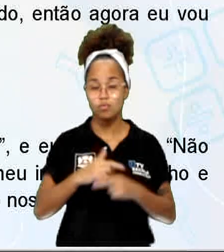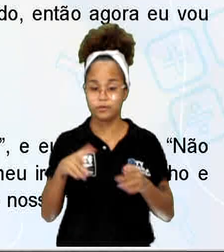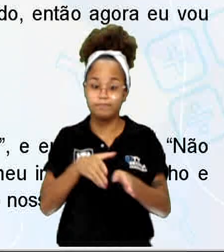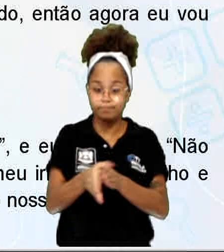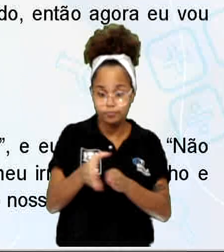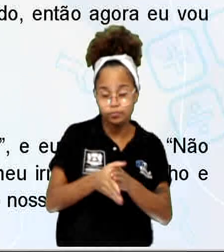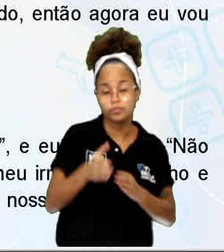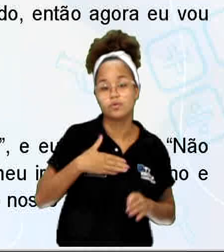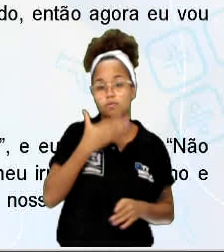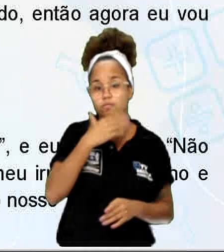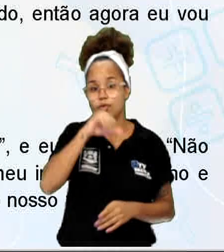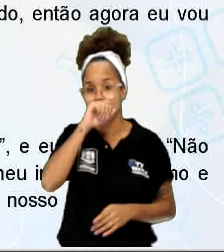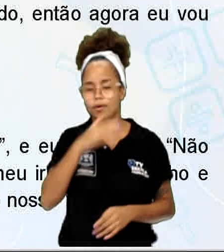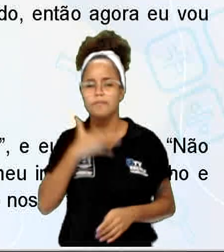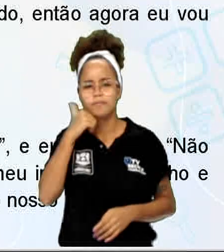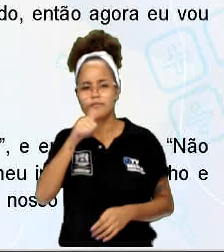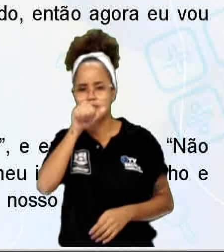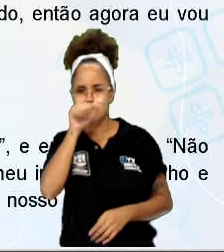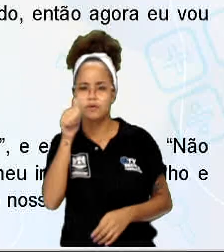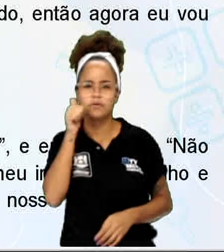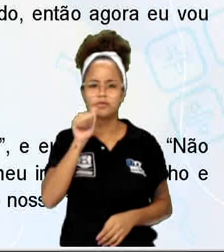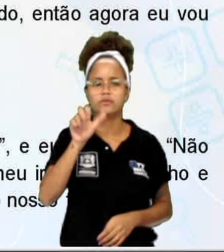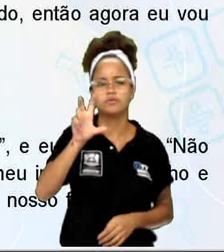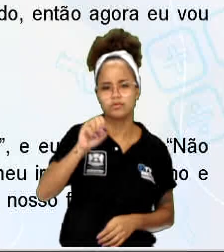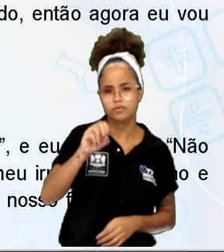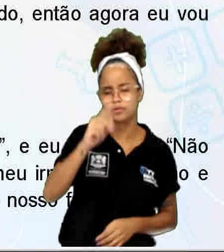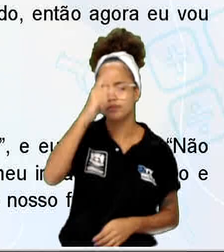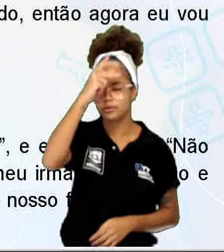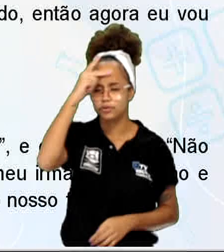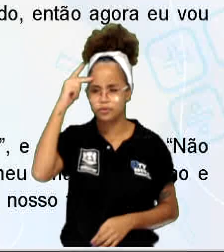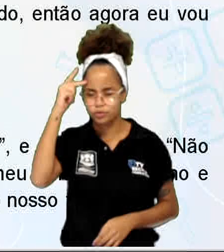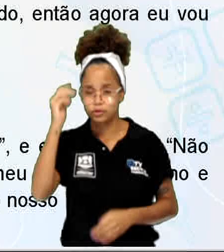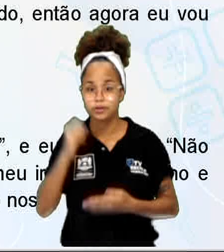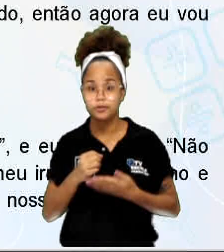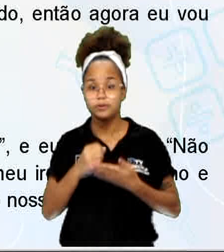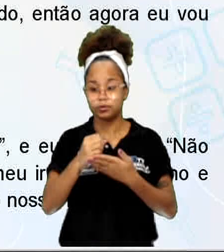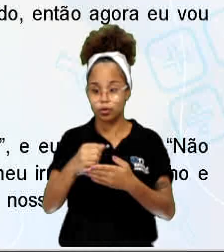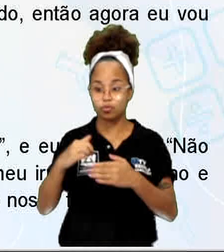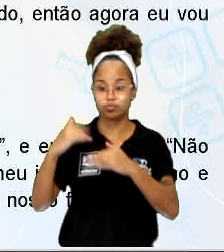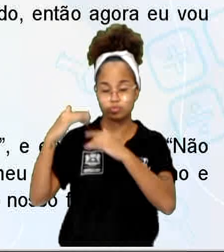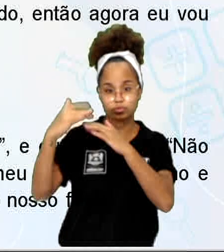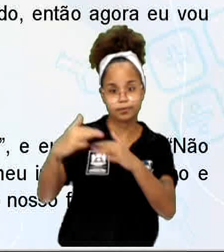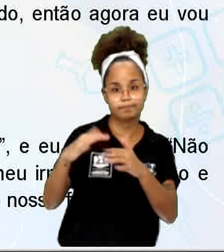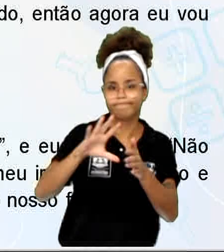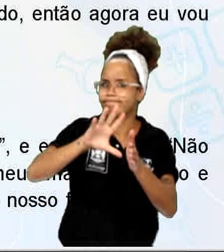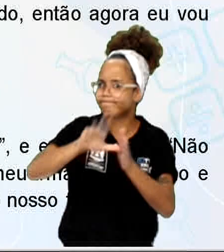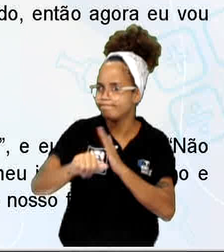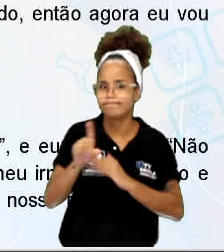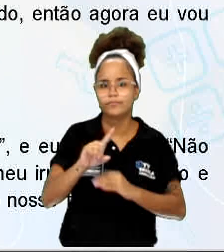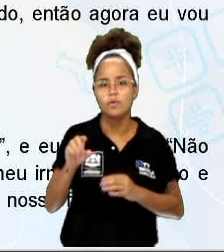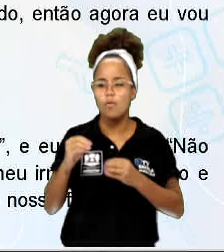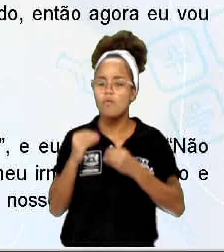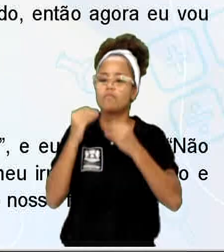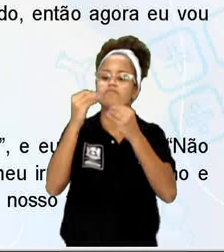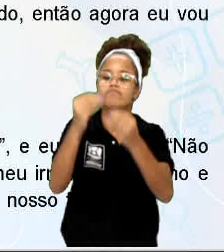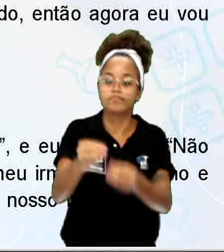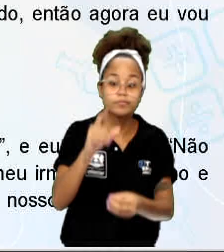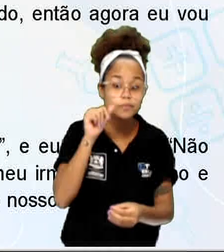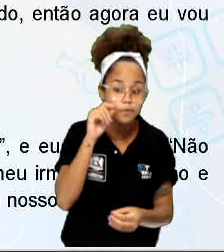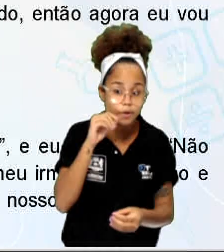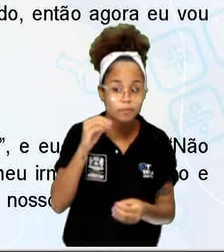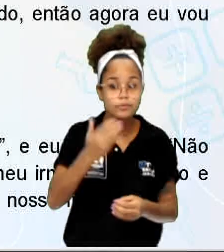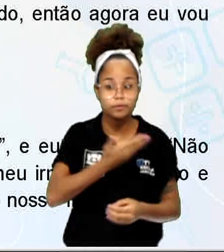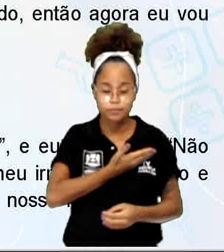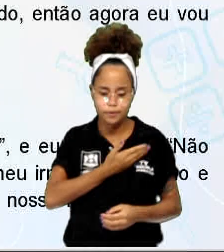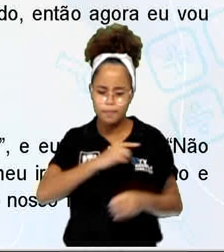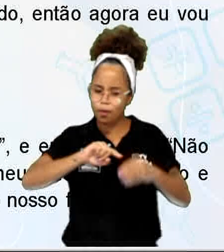minha mãe, minha avó e dos justos que os precederam. Não roubarás. Devolva o lápis do coleguinha. Esse